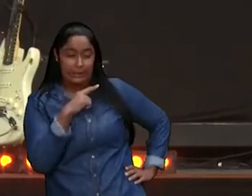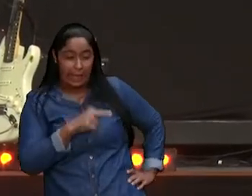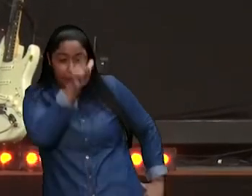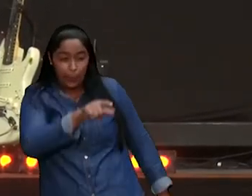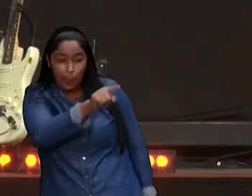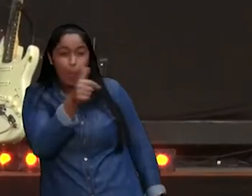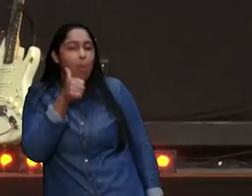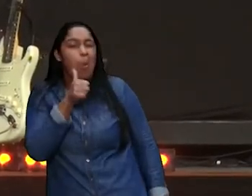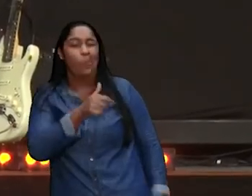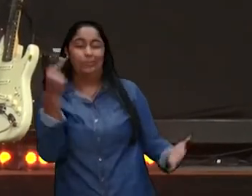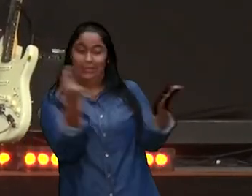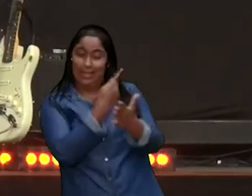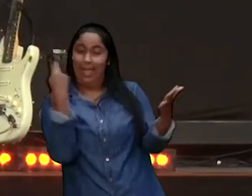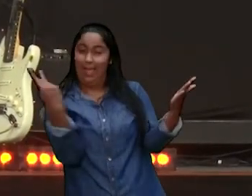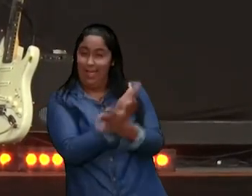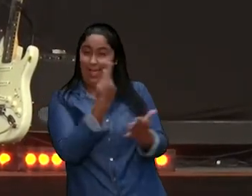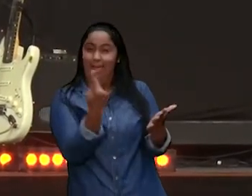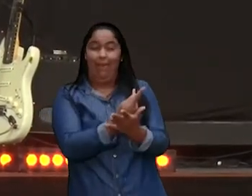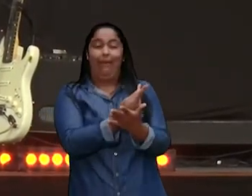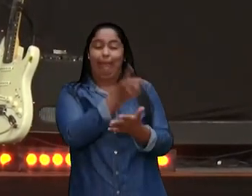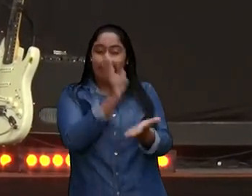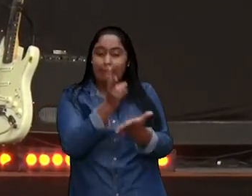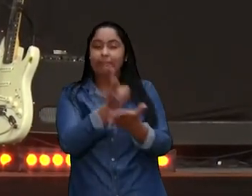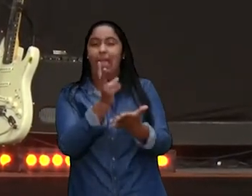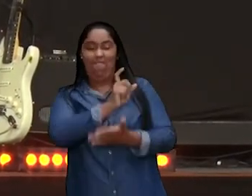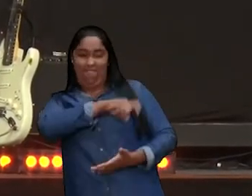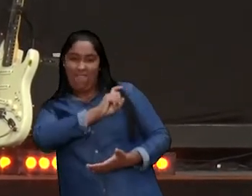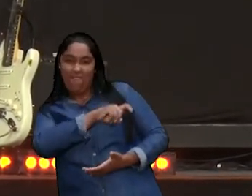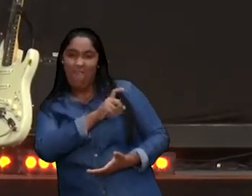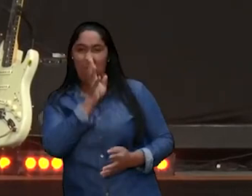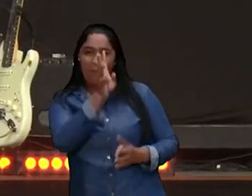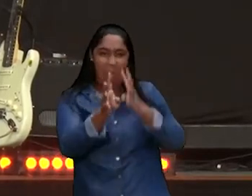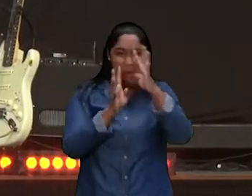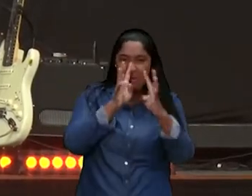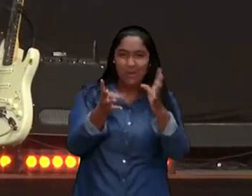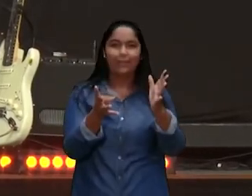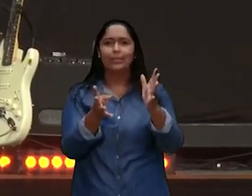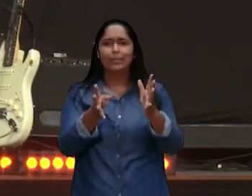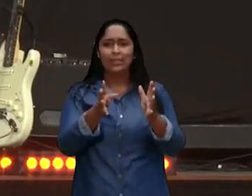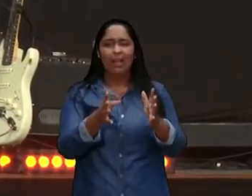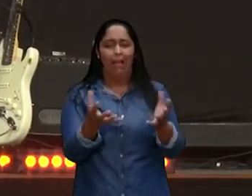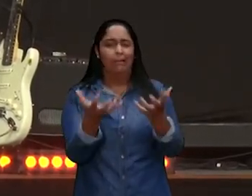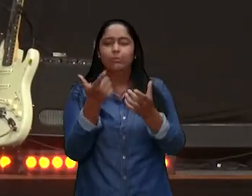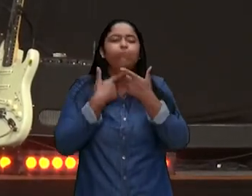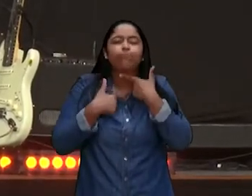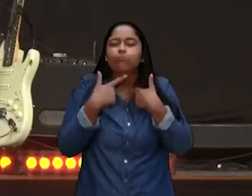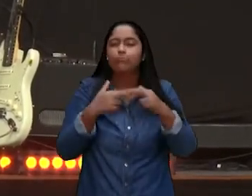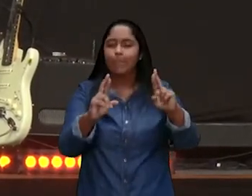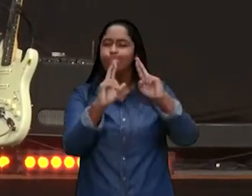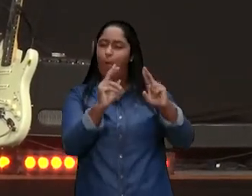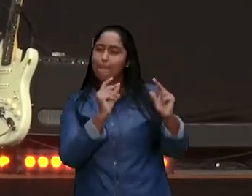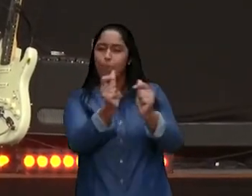mesmo é amigo cara é enrolado acho que eu tô super embora não tá você pode ficar na cama tô sempre